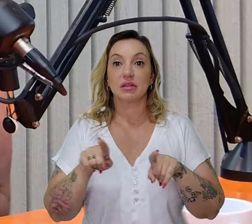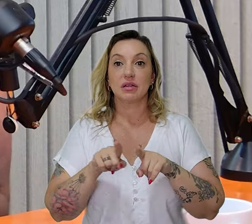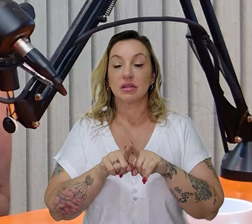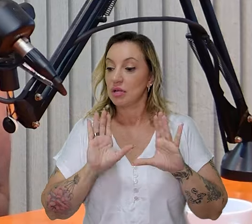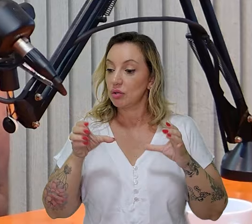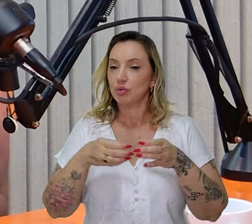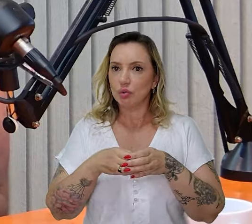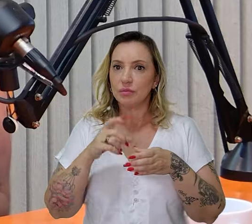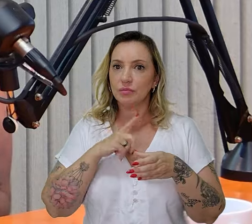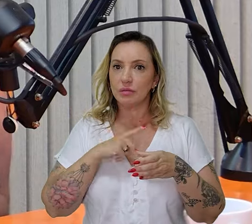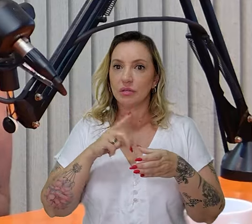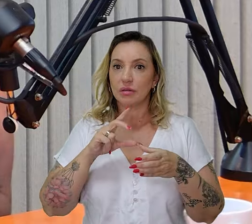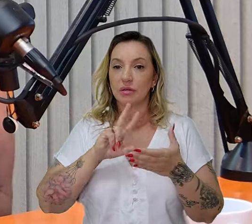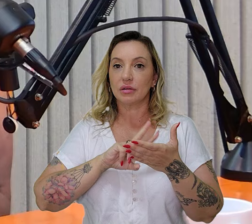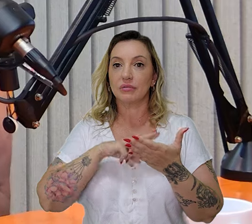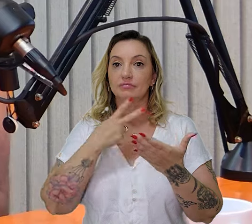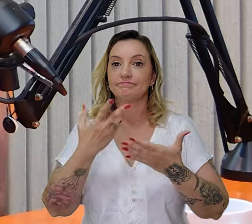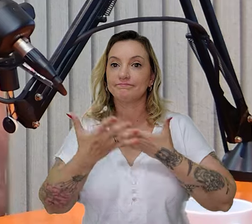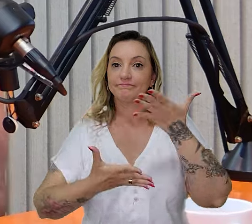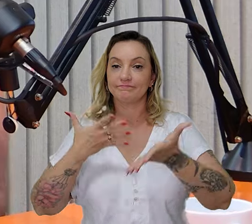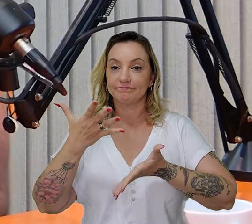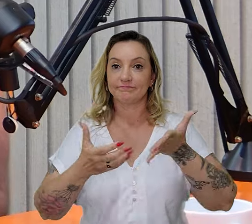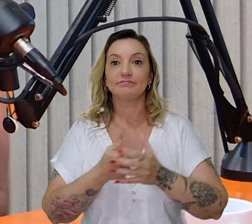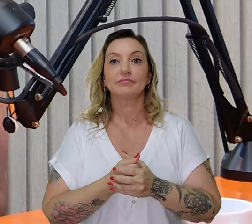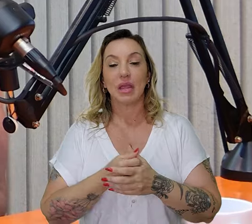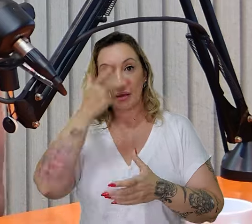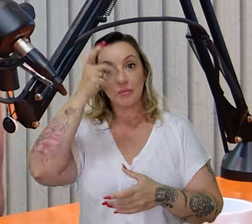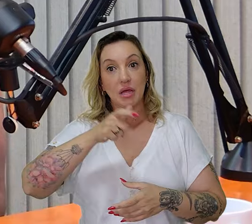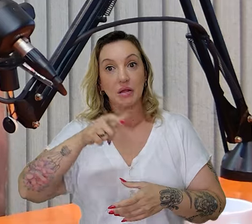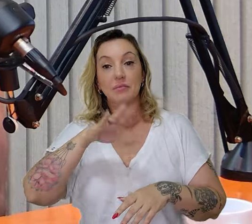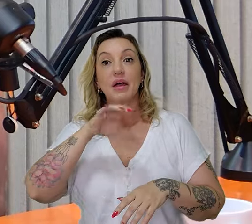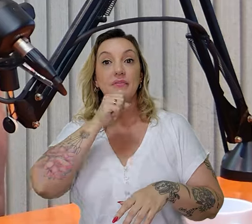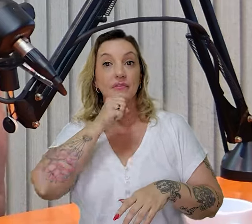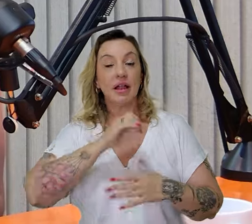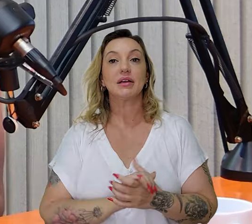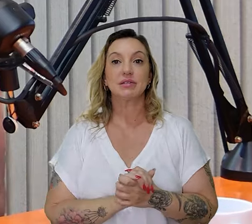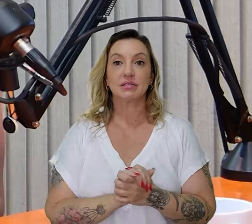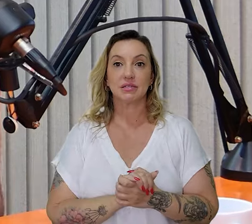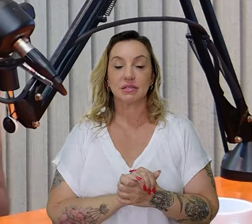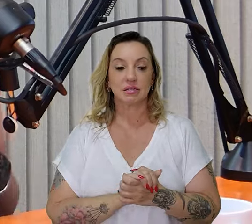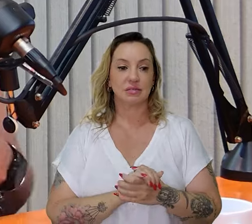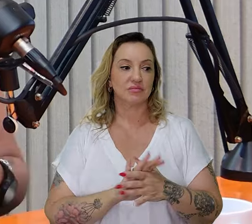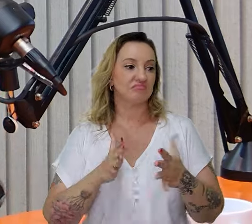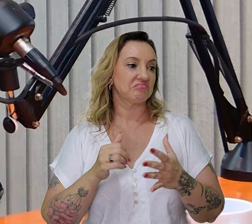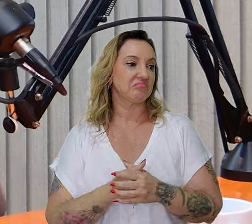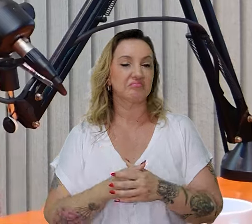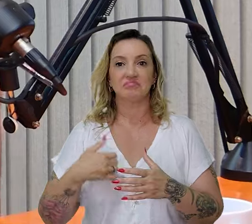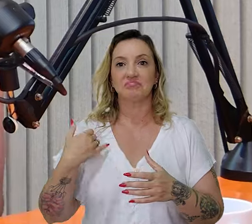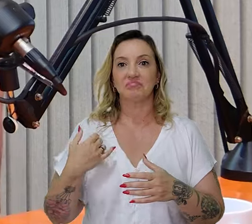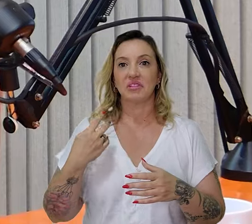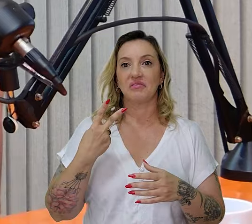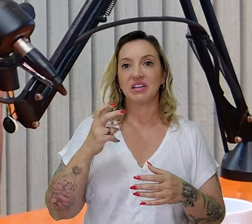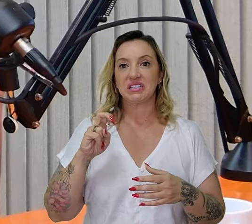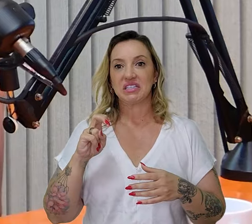de linguagem dos sinais que eram pessoas mais velhas né ali seus sei lá 25 30 anos quando eu cheguei eles tinham